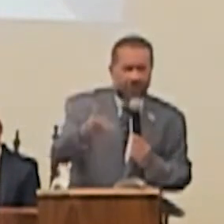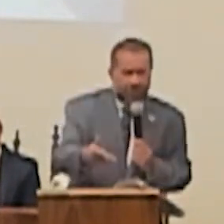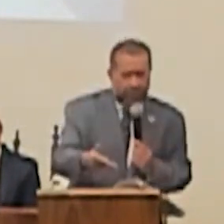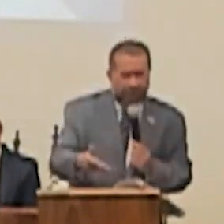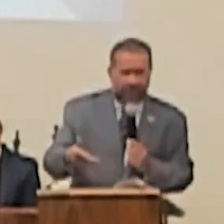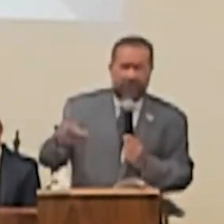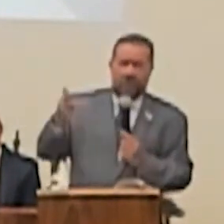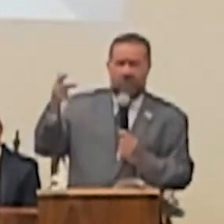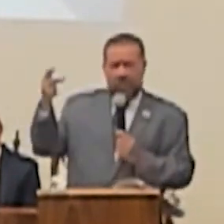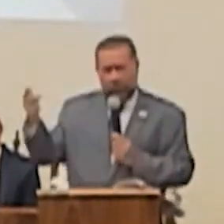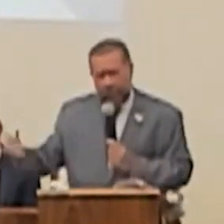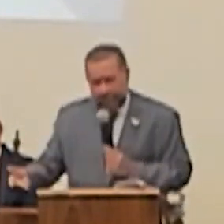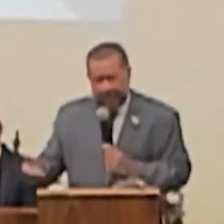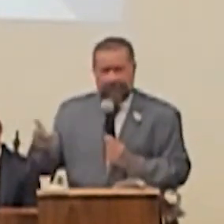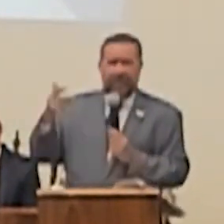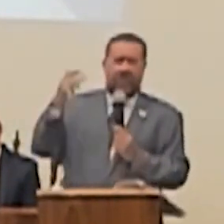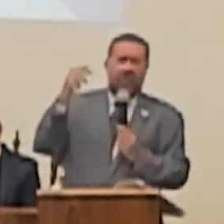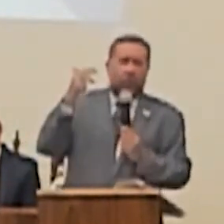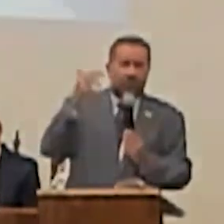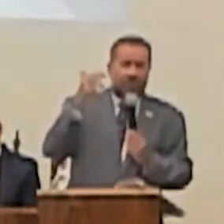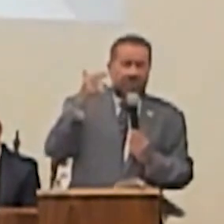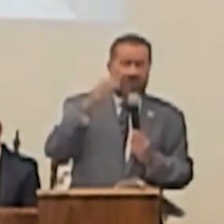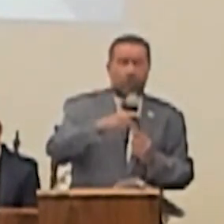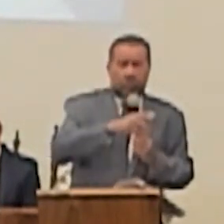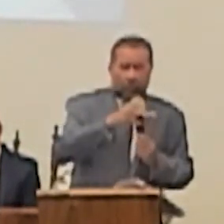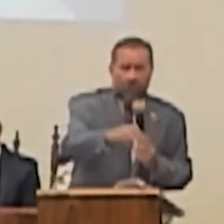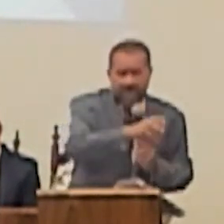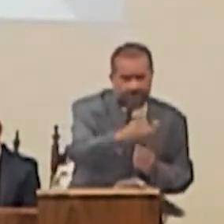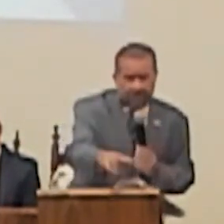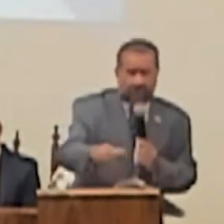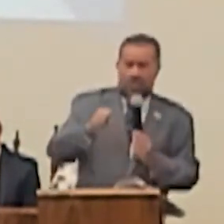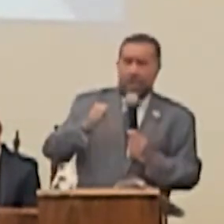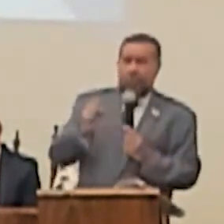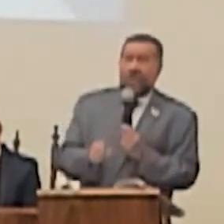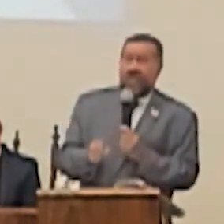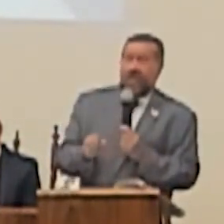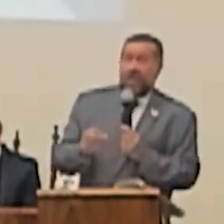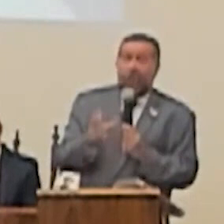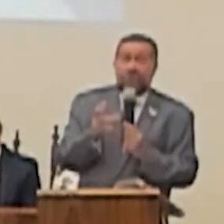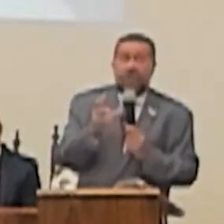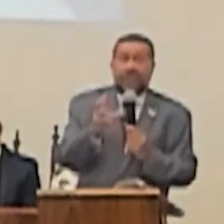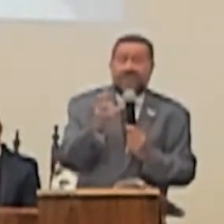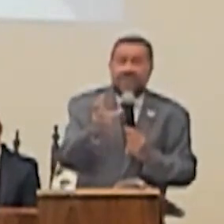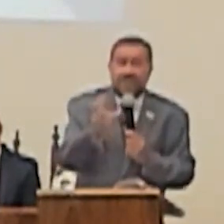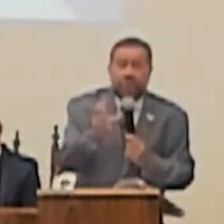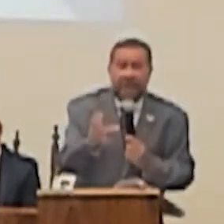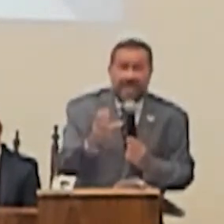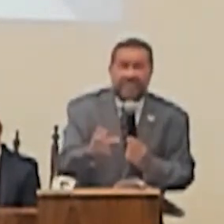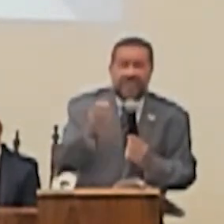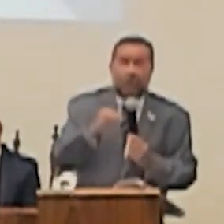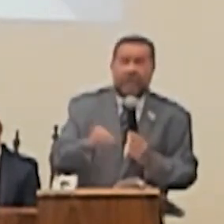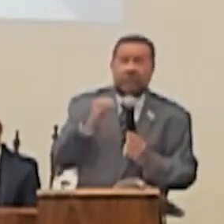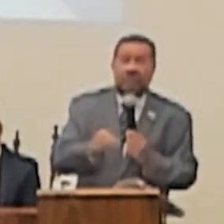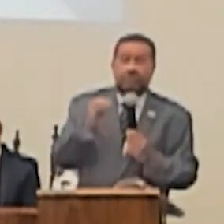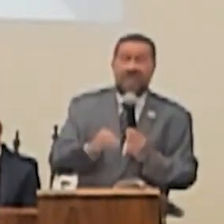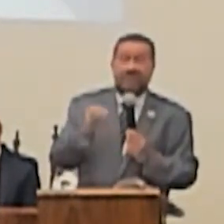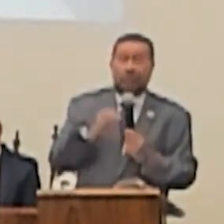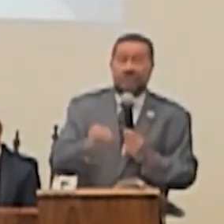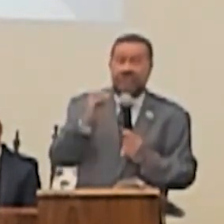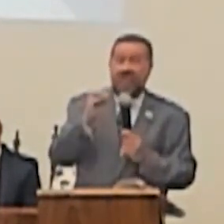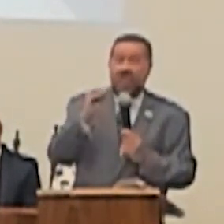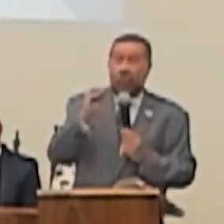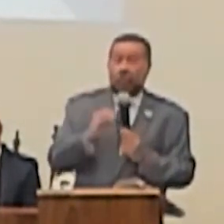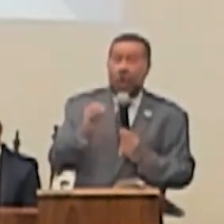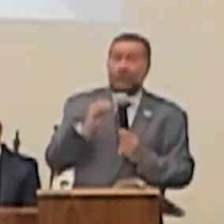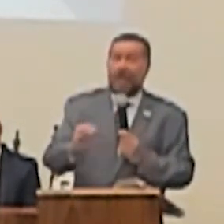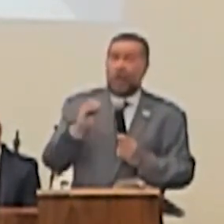os beneficiários de pensão, do BPC, os que estão doentes e estão... Por quê? Nós precisamos ter transparência, e eu quero transparência,